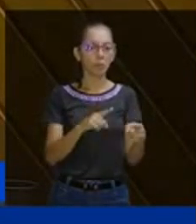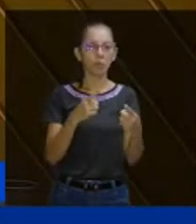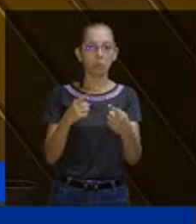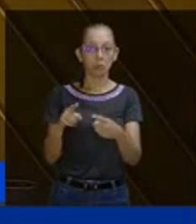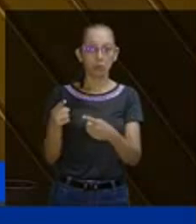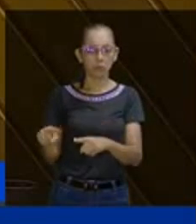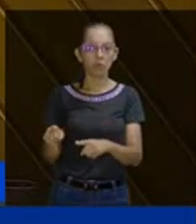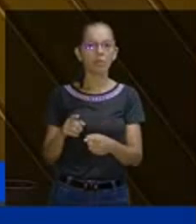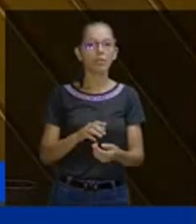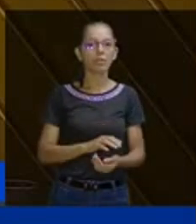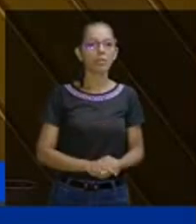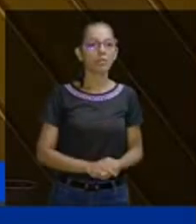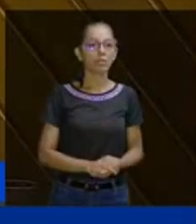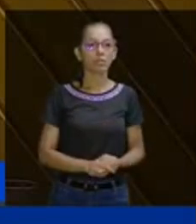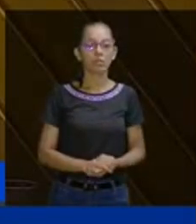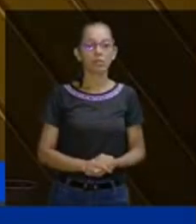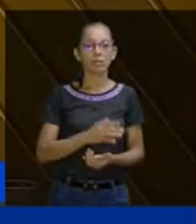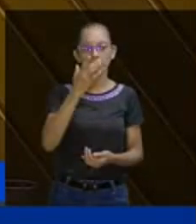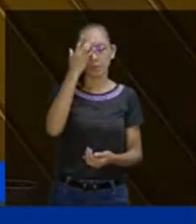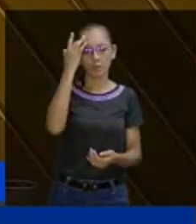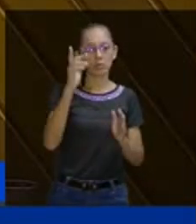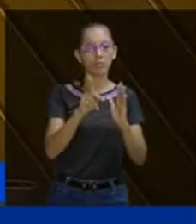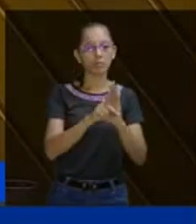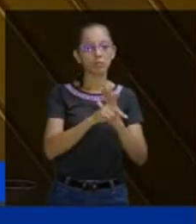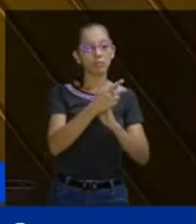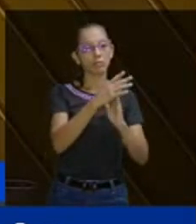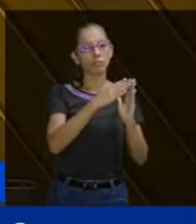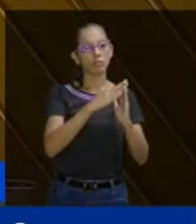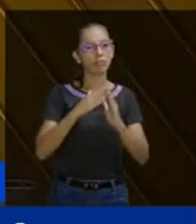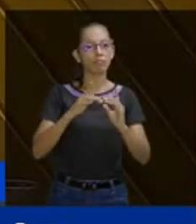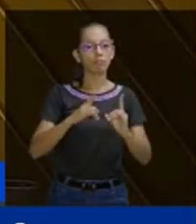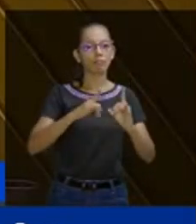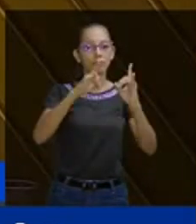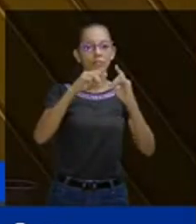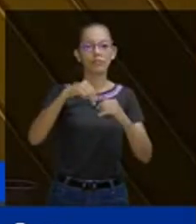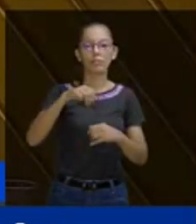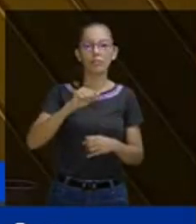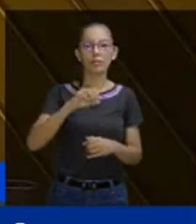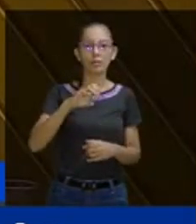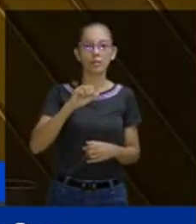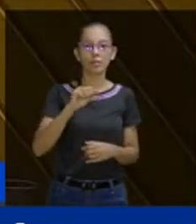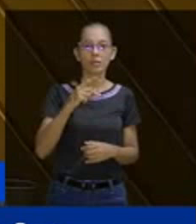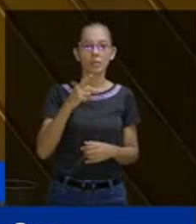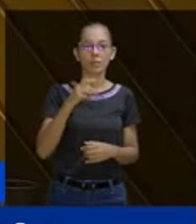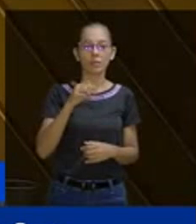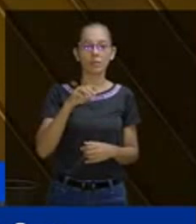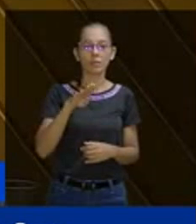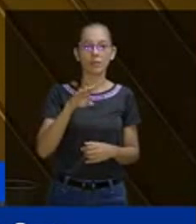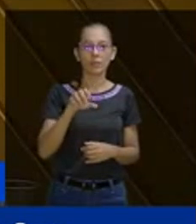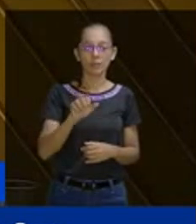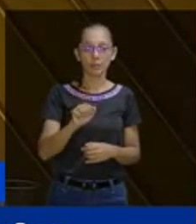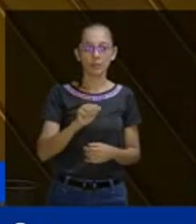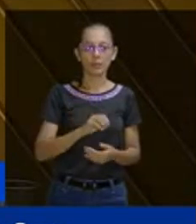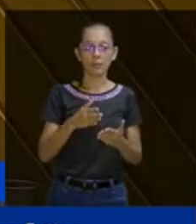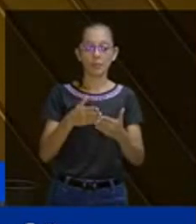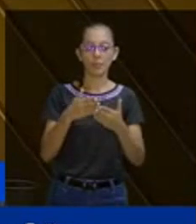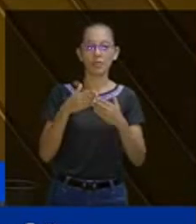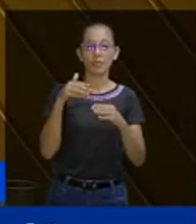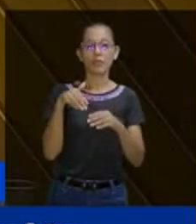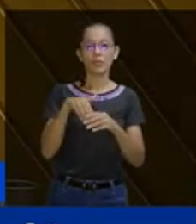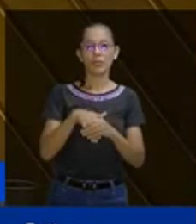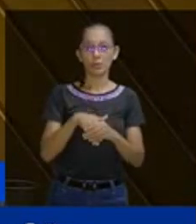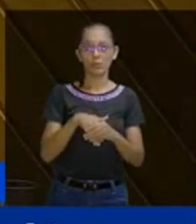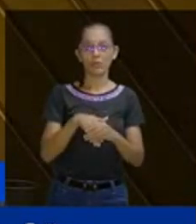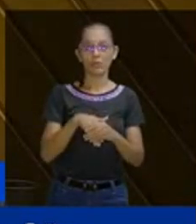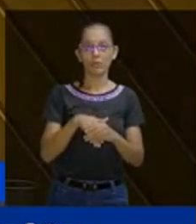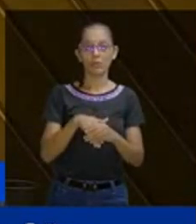do residencial Macapaba para que votem em Luanderson, vulgo caçula, sob pena de serem expulsos do